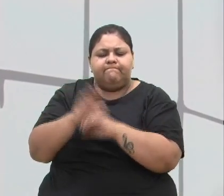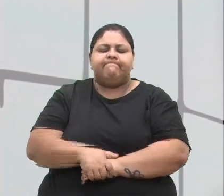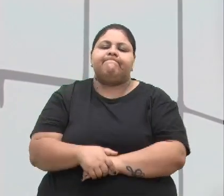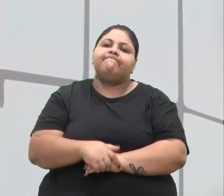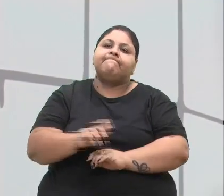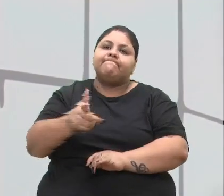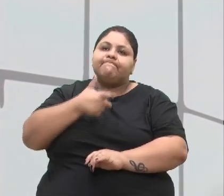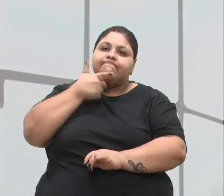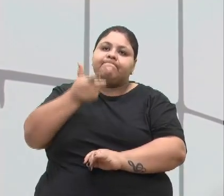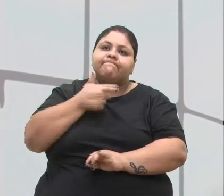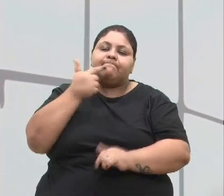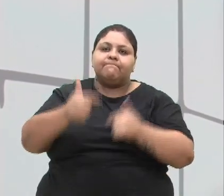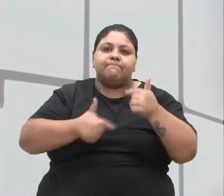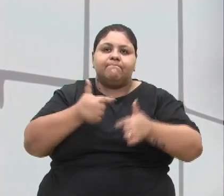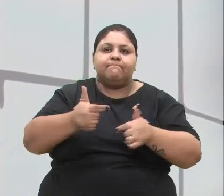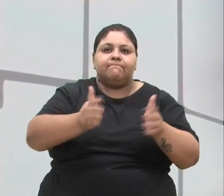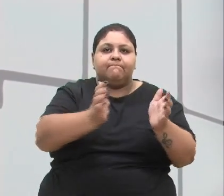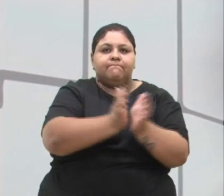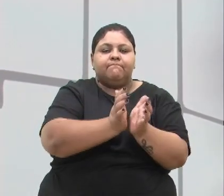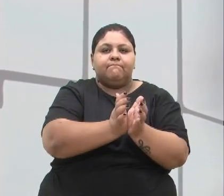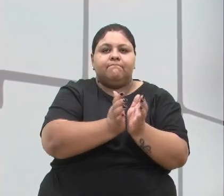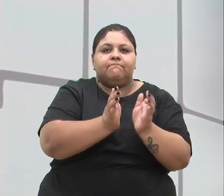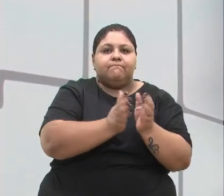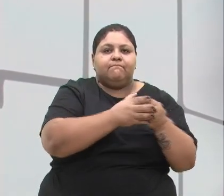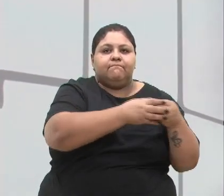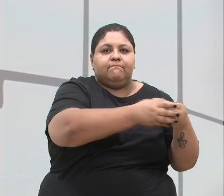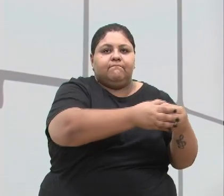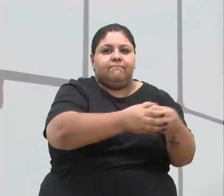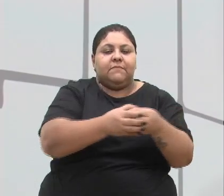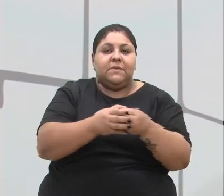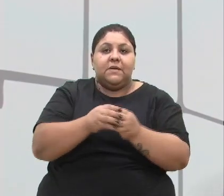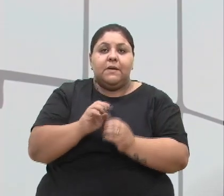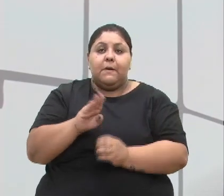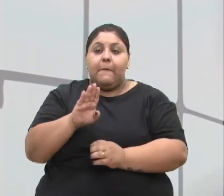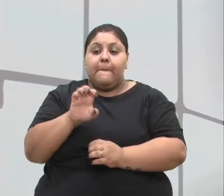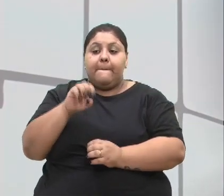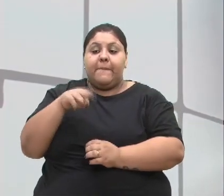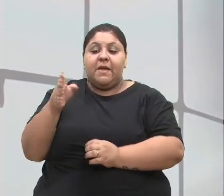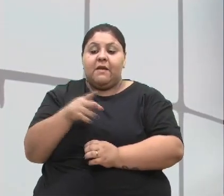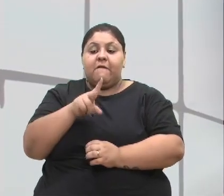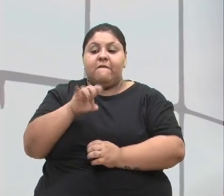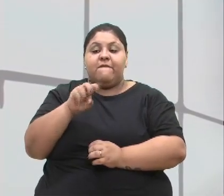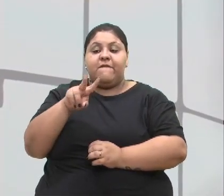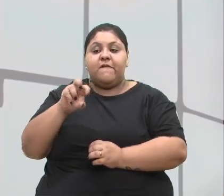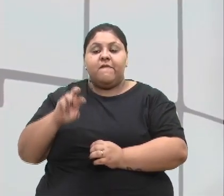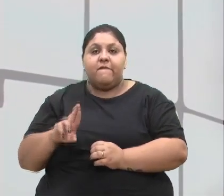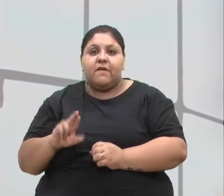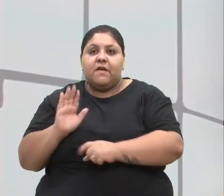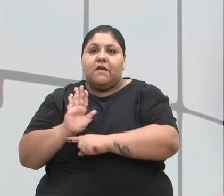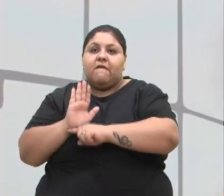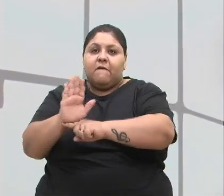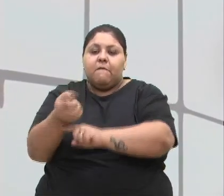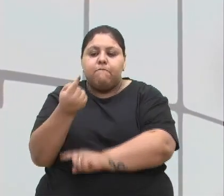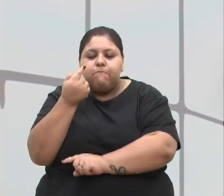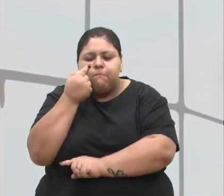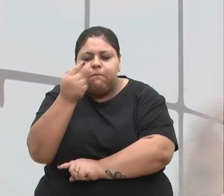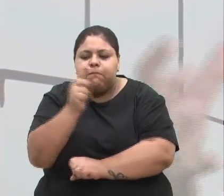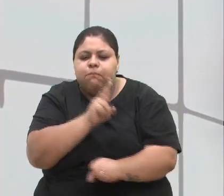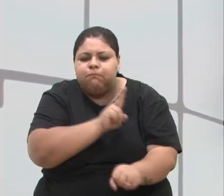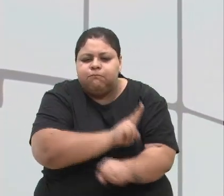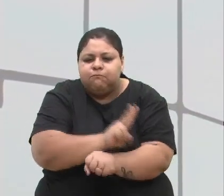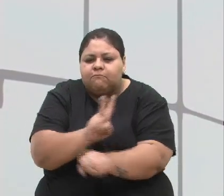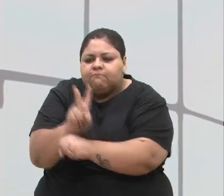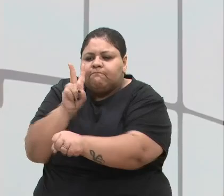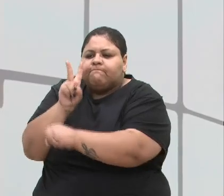ainda do serviço público, faço parte do Comitê de Vida do Bem Viver, né, onde oportuniza a gente ter um olhar e um cuidado ainda maior